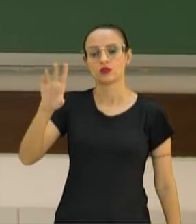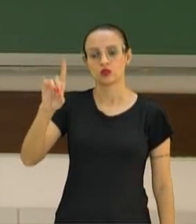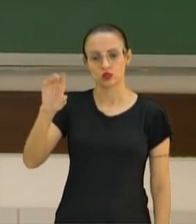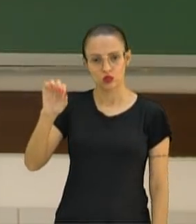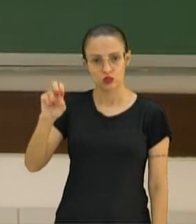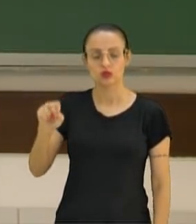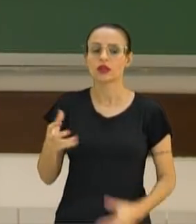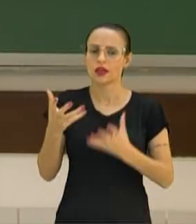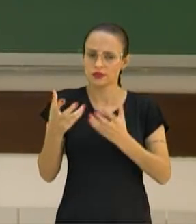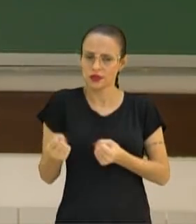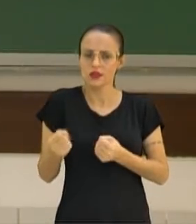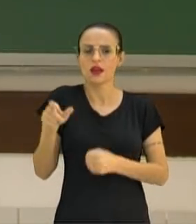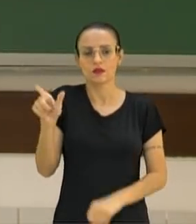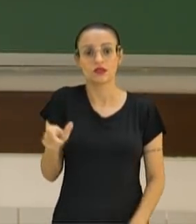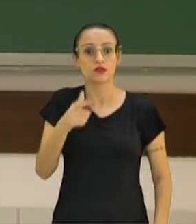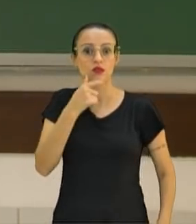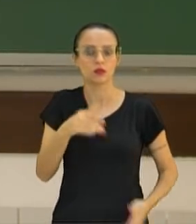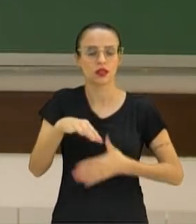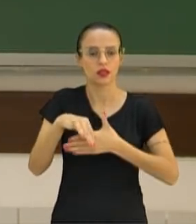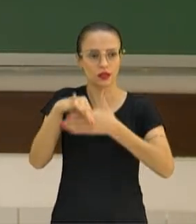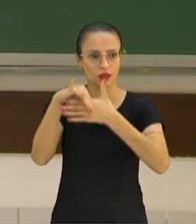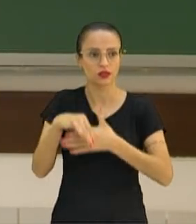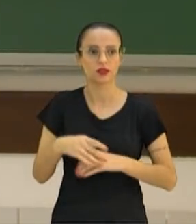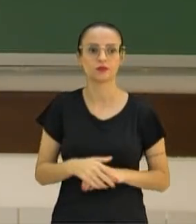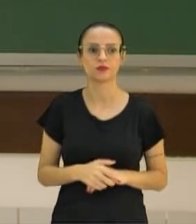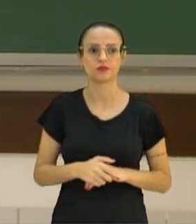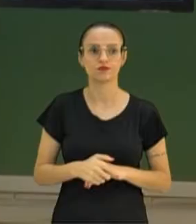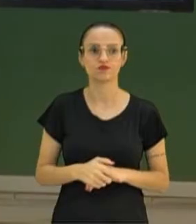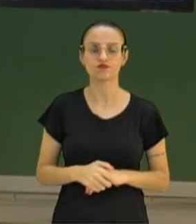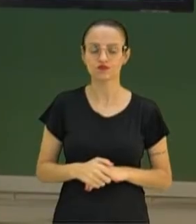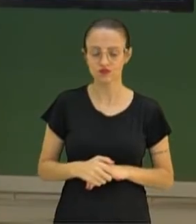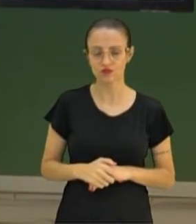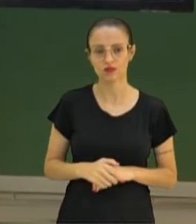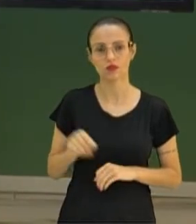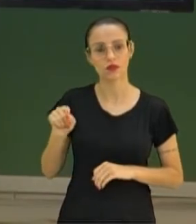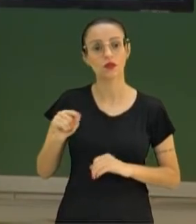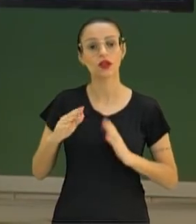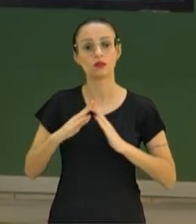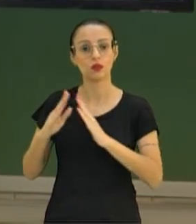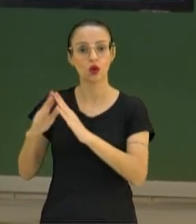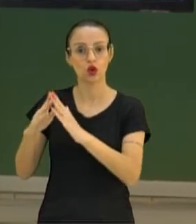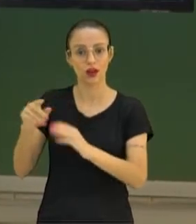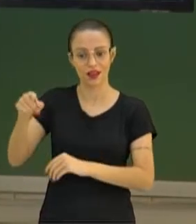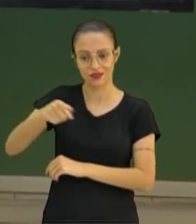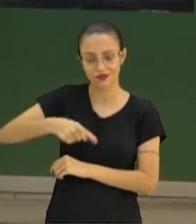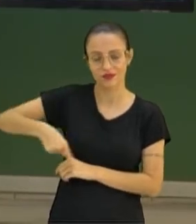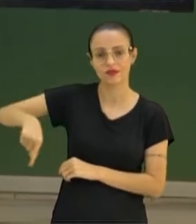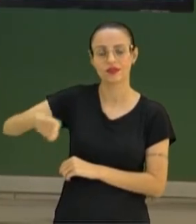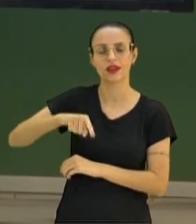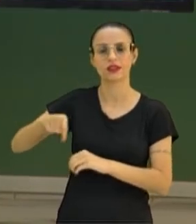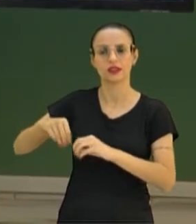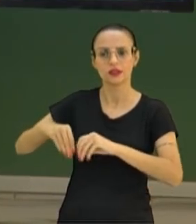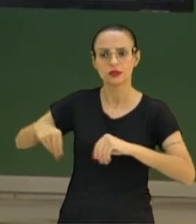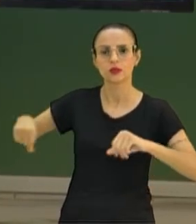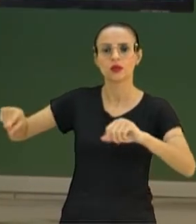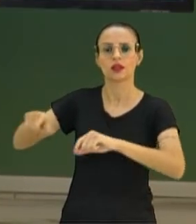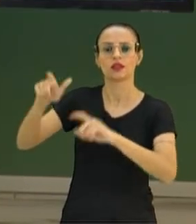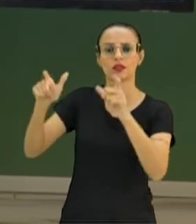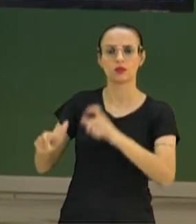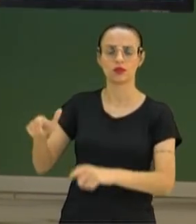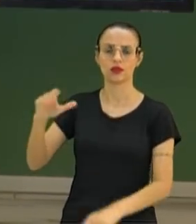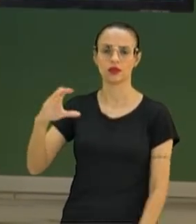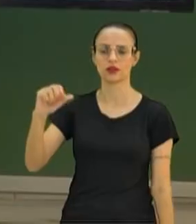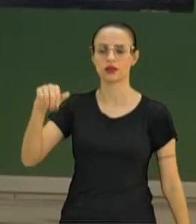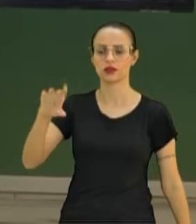por Antônio Conselheiro, né? Então eu escrevo aqui para vocês que os moradores desse arraial, como vai ser chamado Canudos, eram em